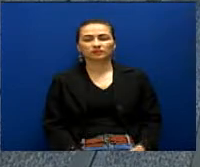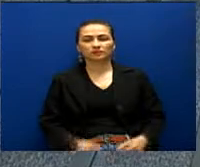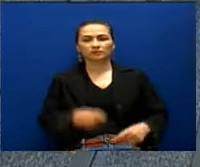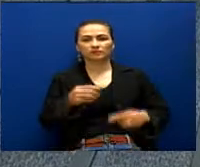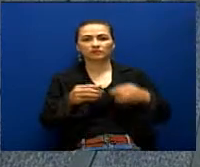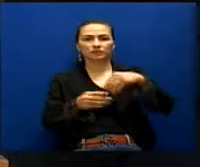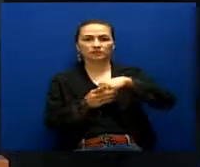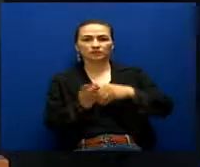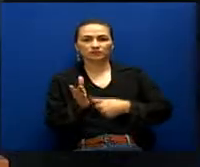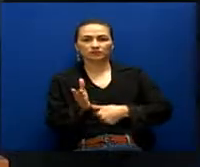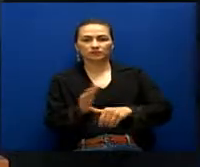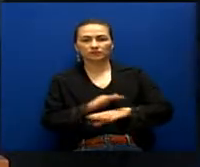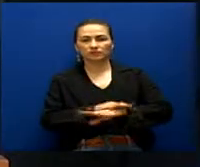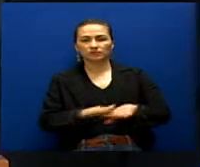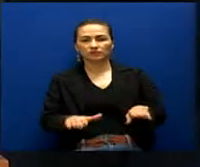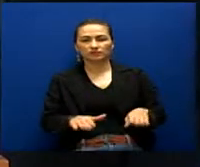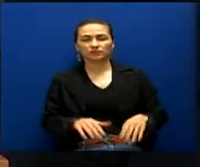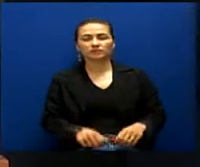Encerrada a votação.